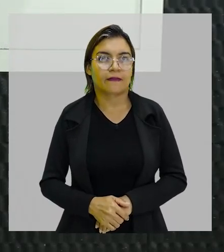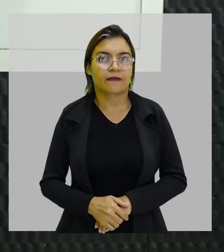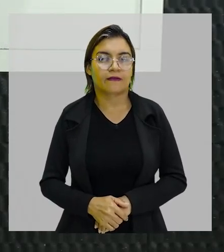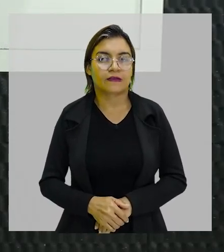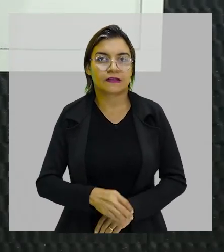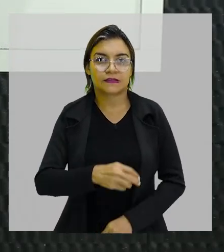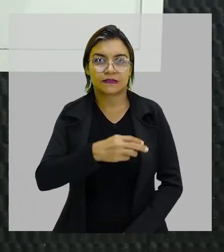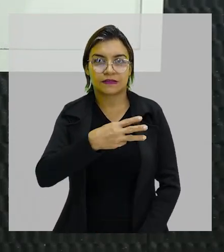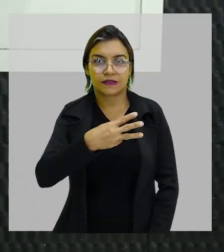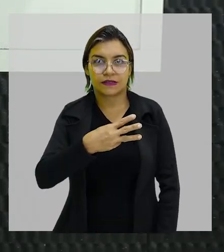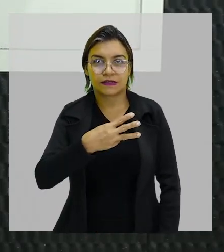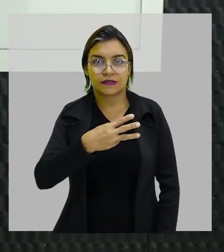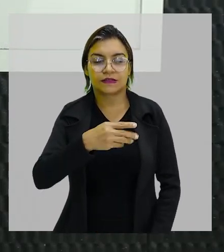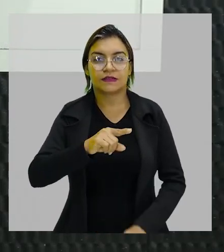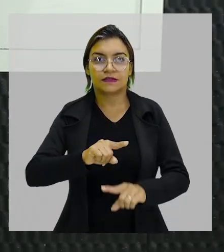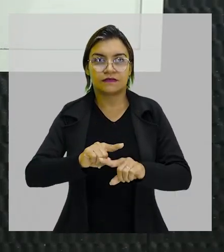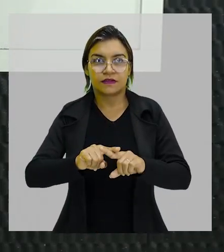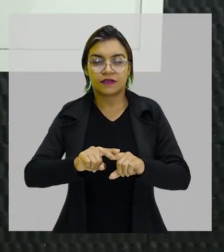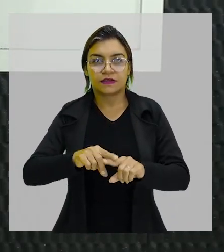3 vezes N1